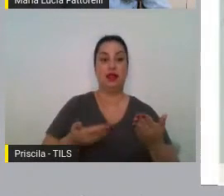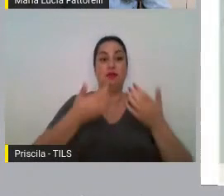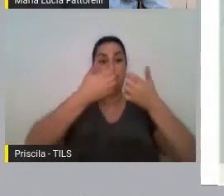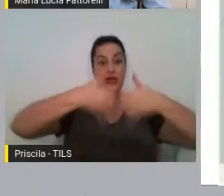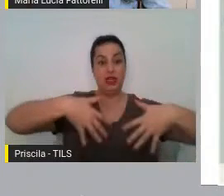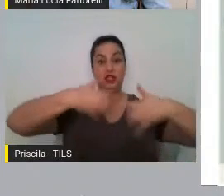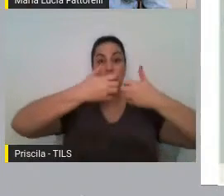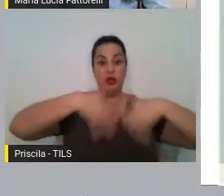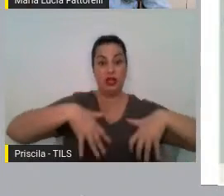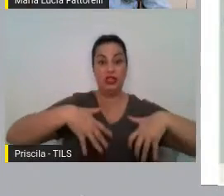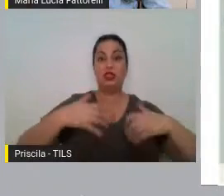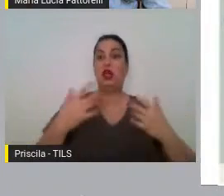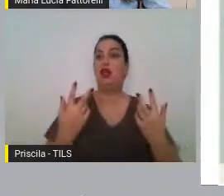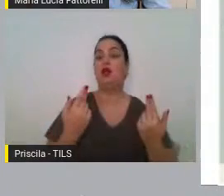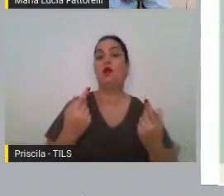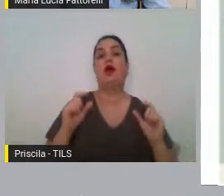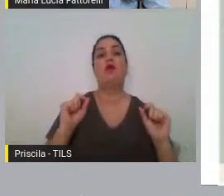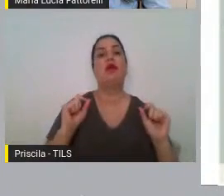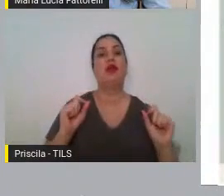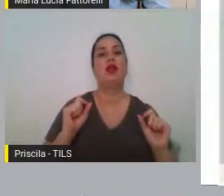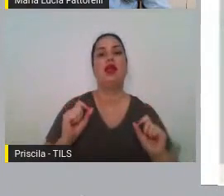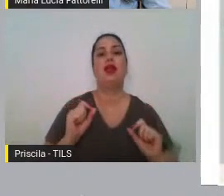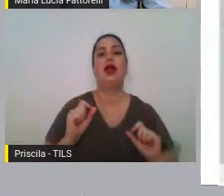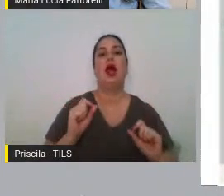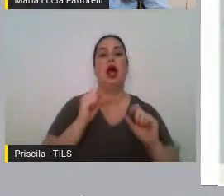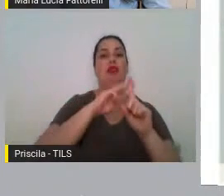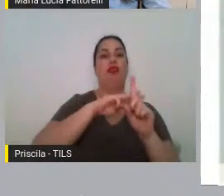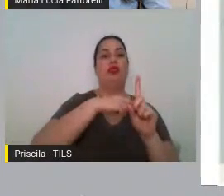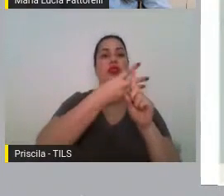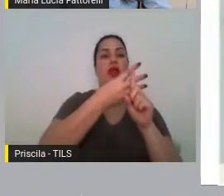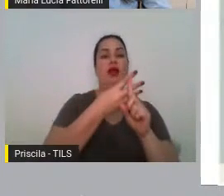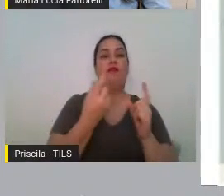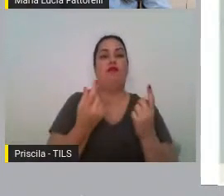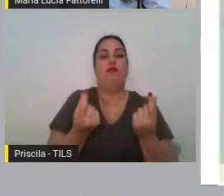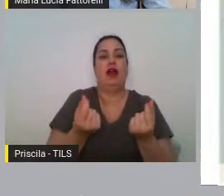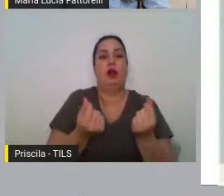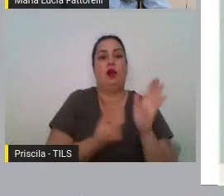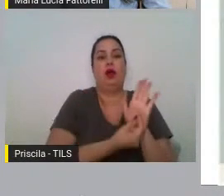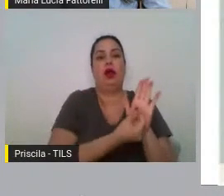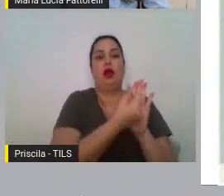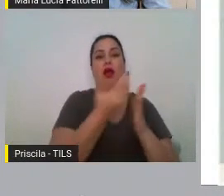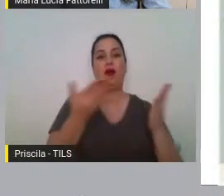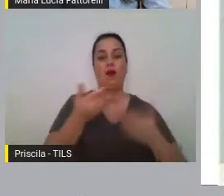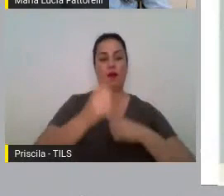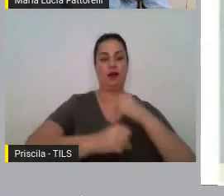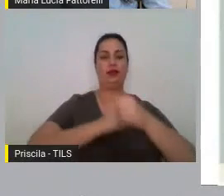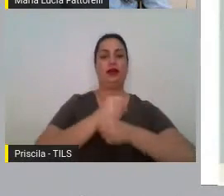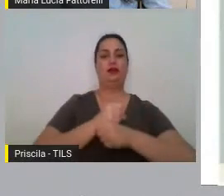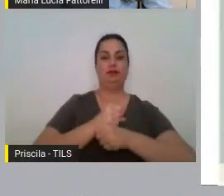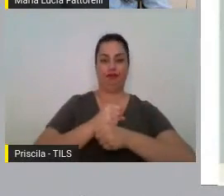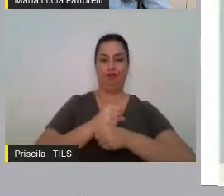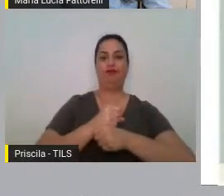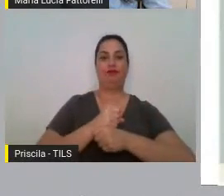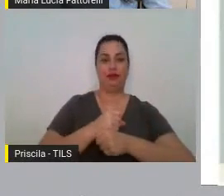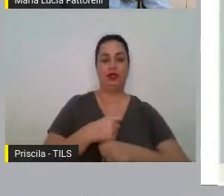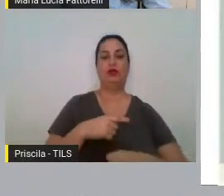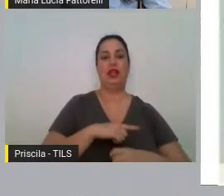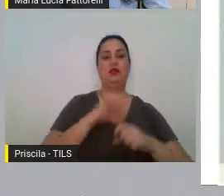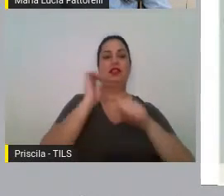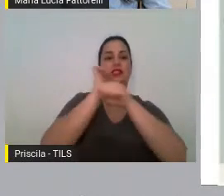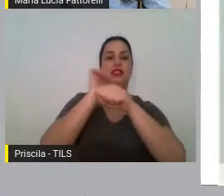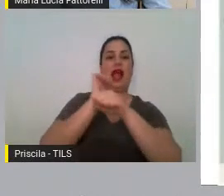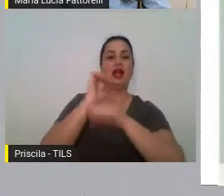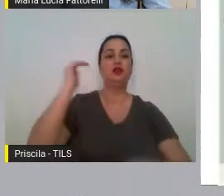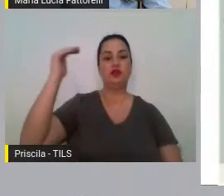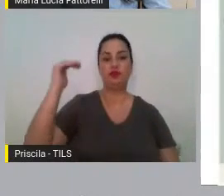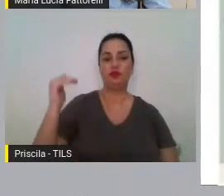3 vezes o orçamento desse ano. Alagoas perdeu 5 bilhões e meio. E aqui, isso aqui mostra exatamente que